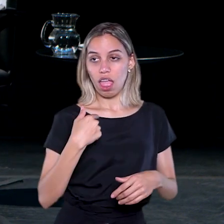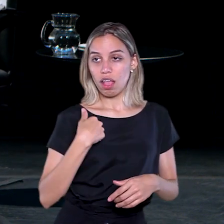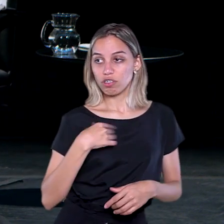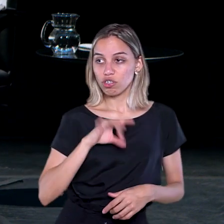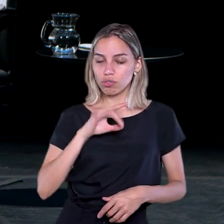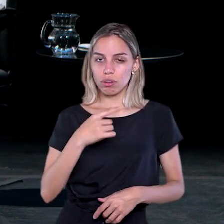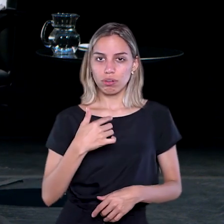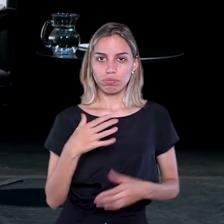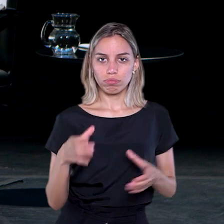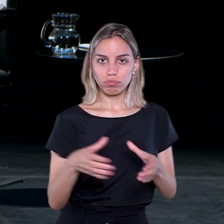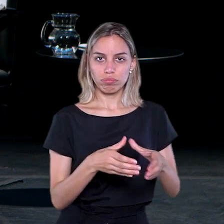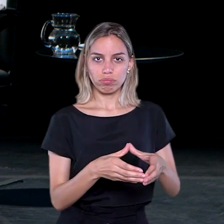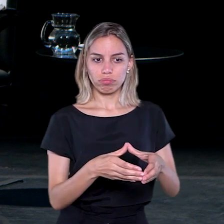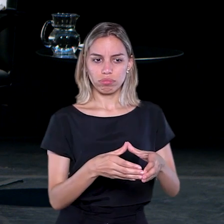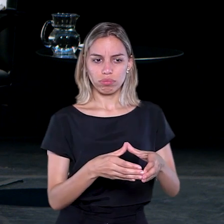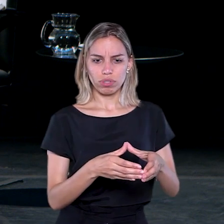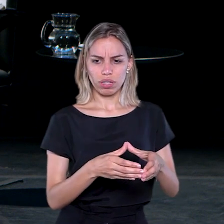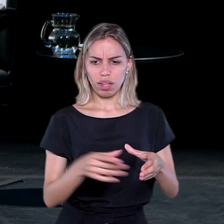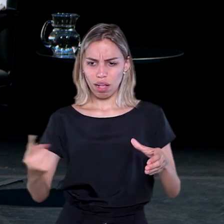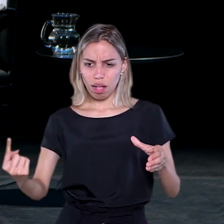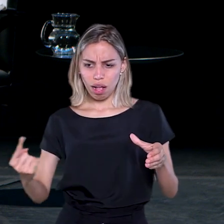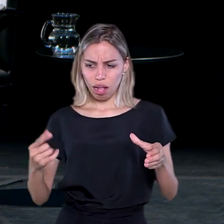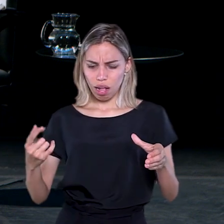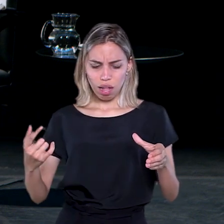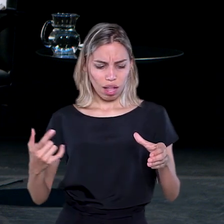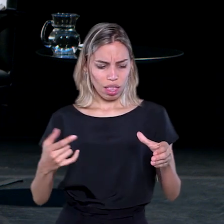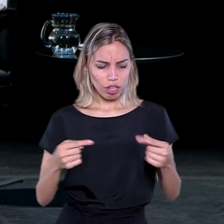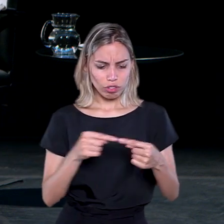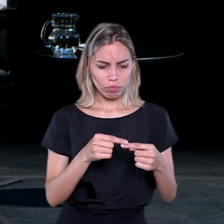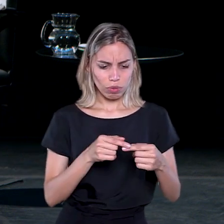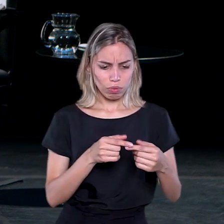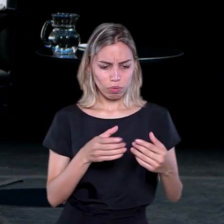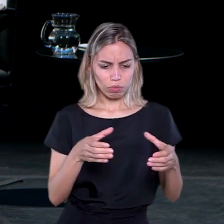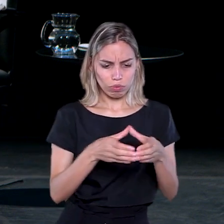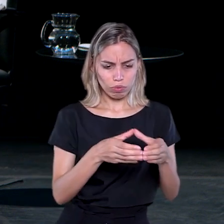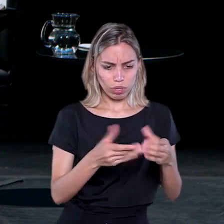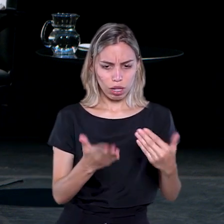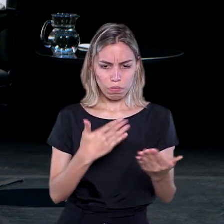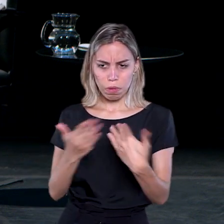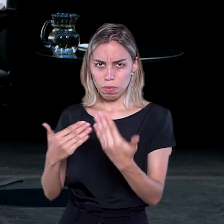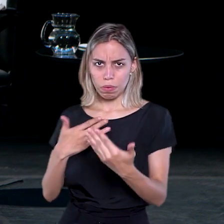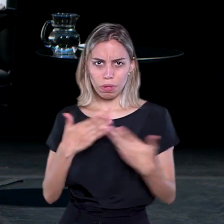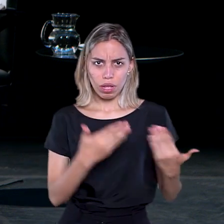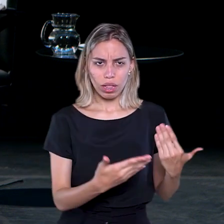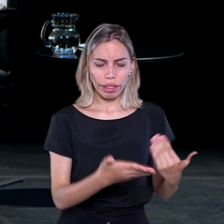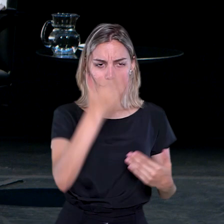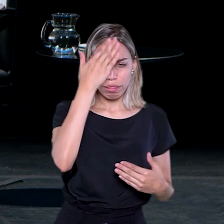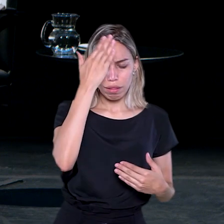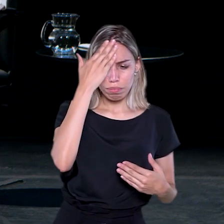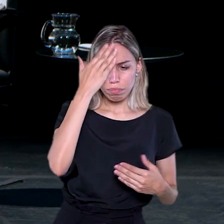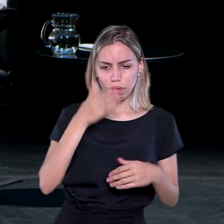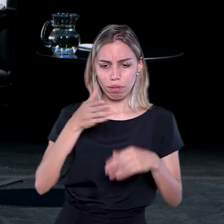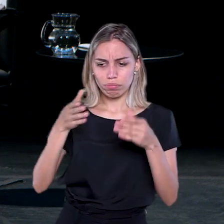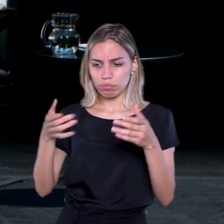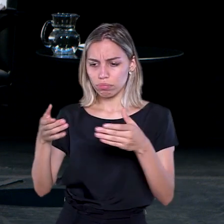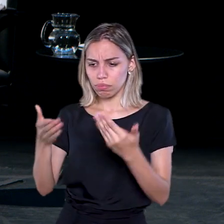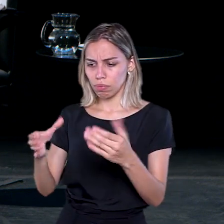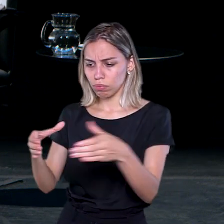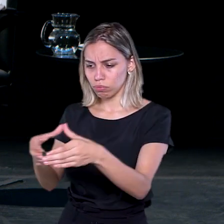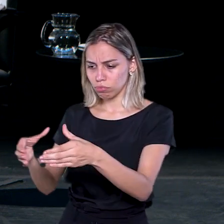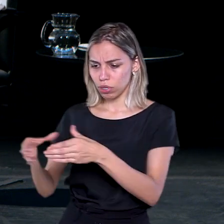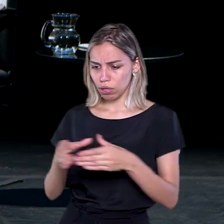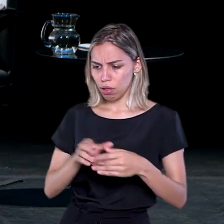basta, porque ela deixa de enriquecer como grupo, ela deixa de dialogar, de beber de outras fontes. Então, quando você fala... É